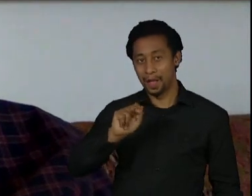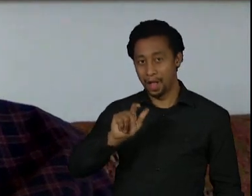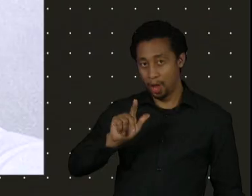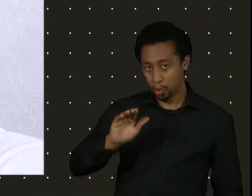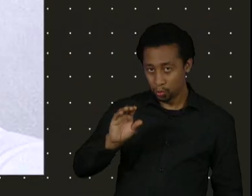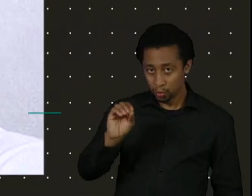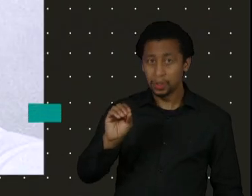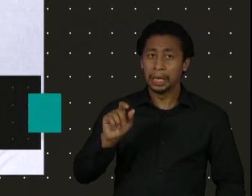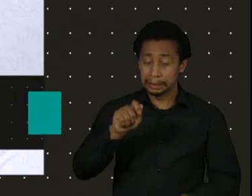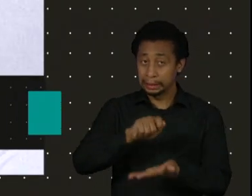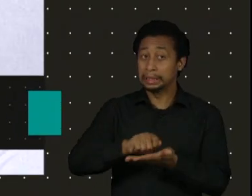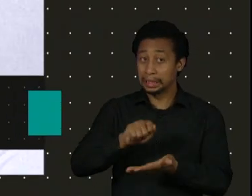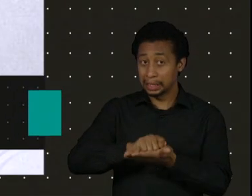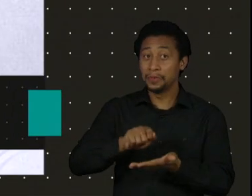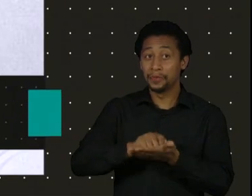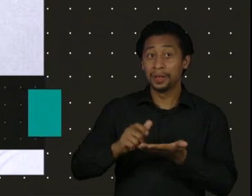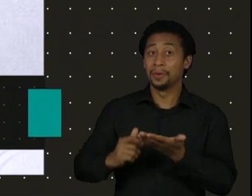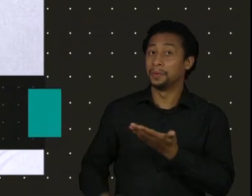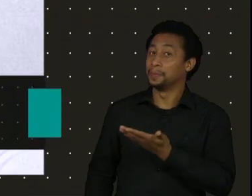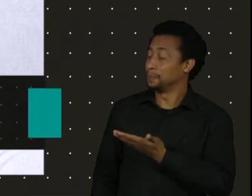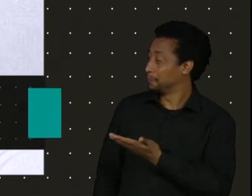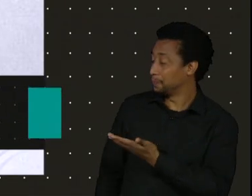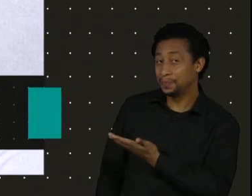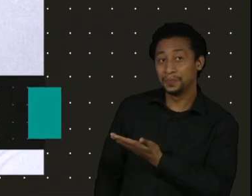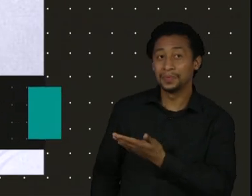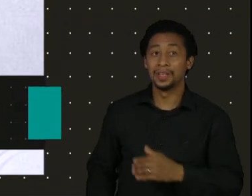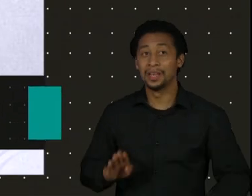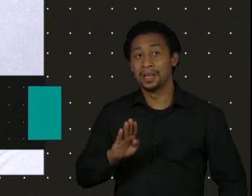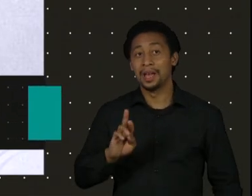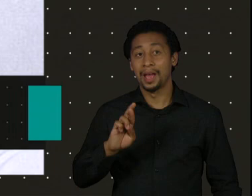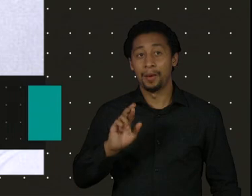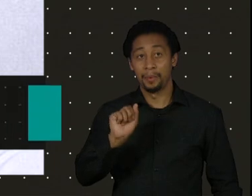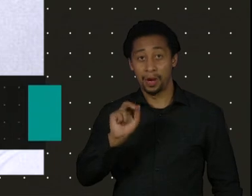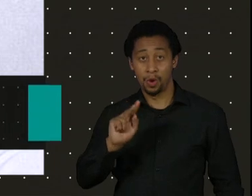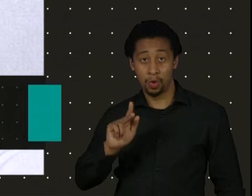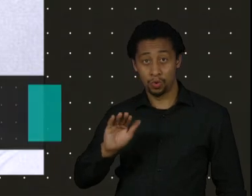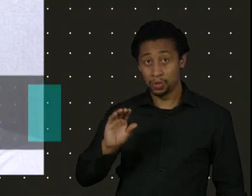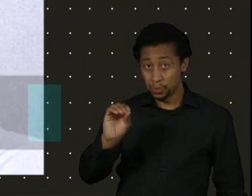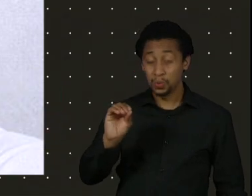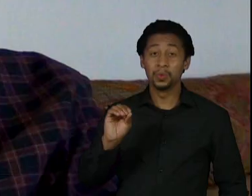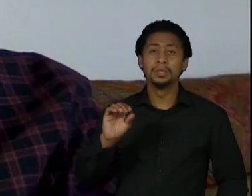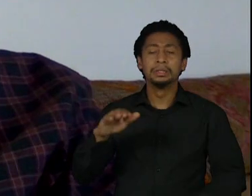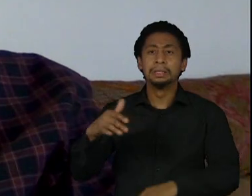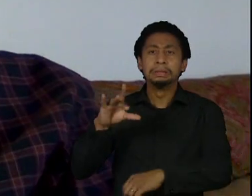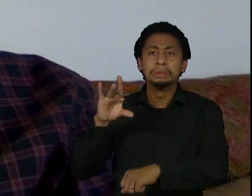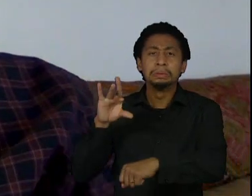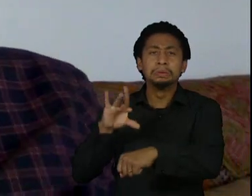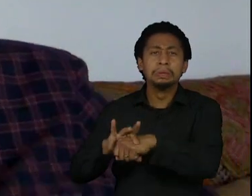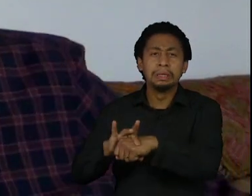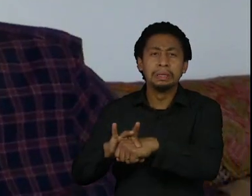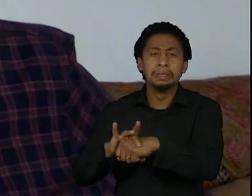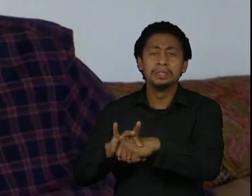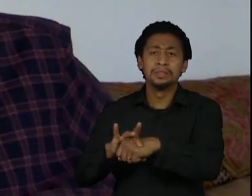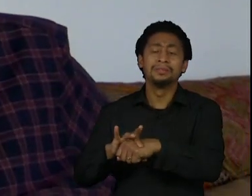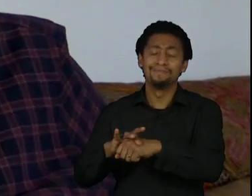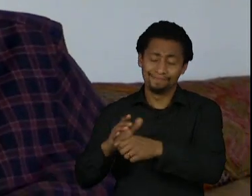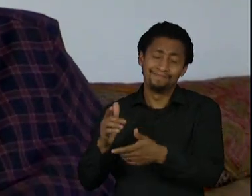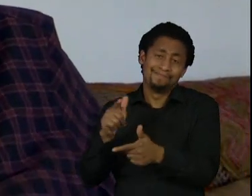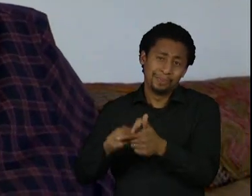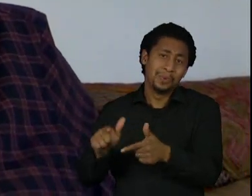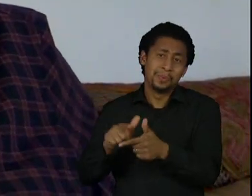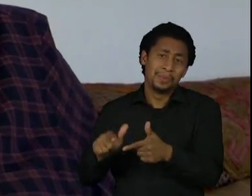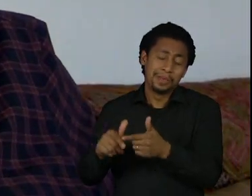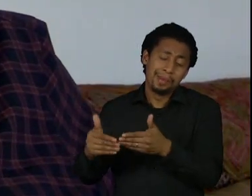novelas depois e tudo. Mas o Braulio ficou muito doente. Daí, quando o Braulio Pedroso teve esse problema,